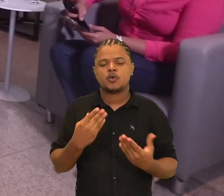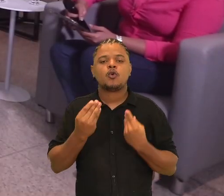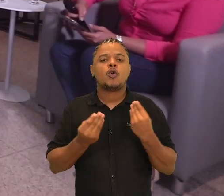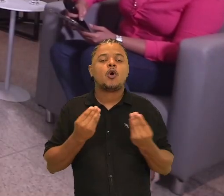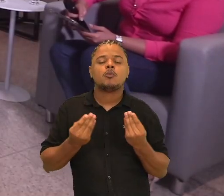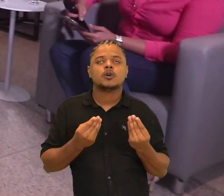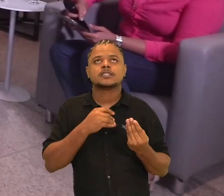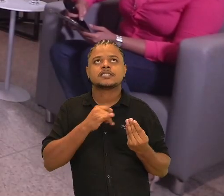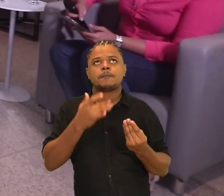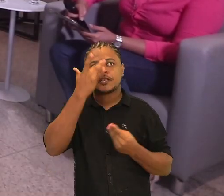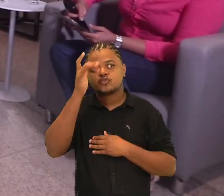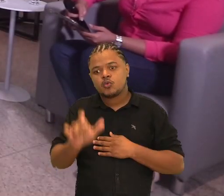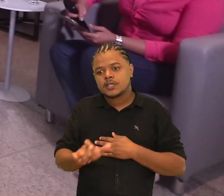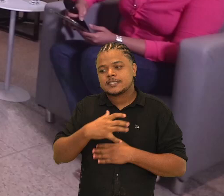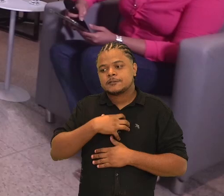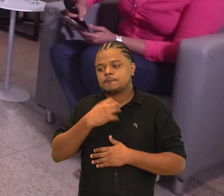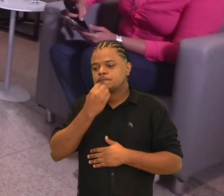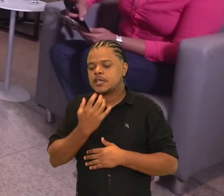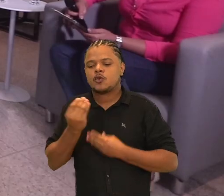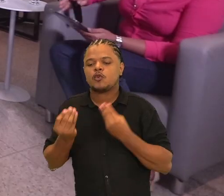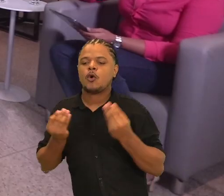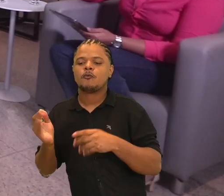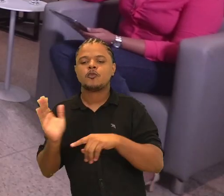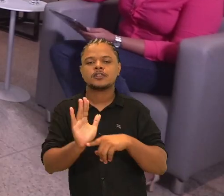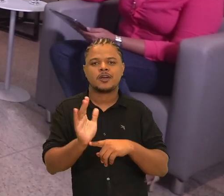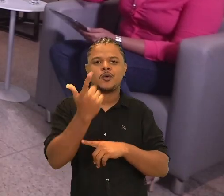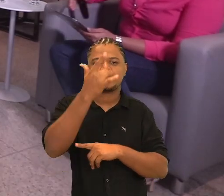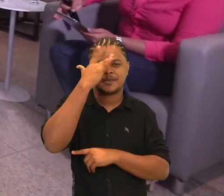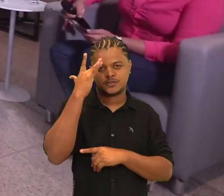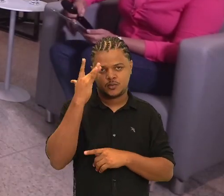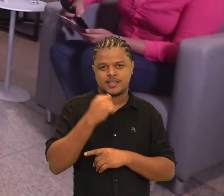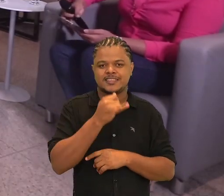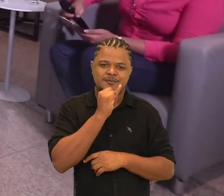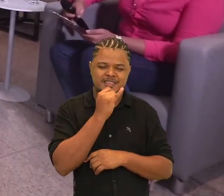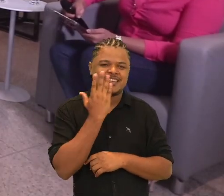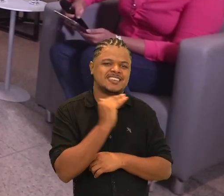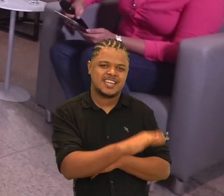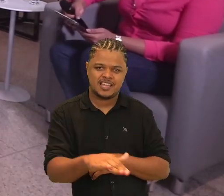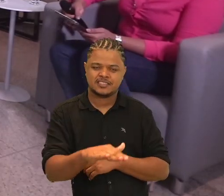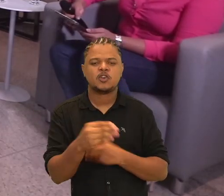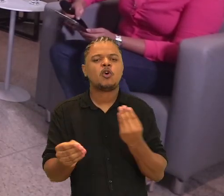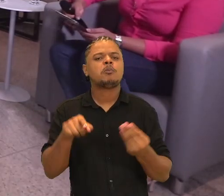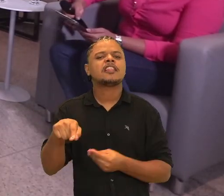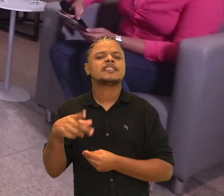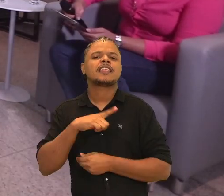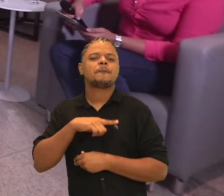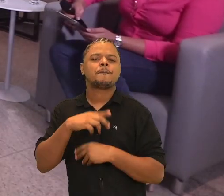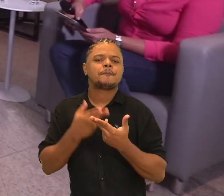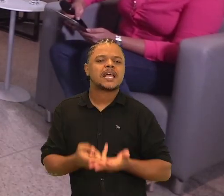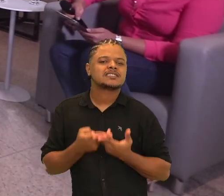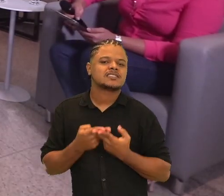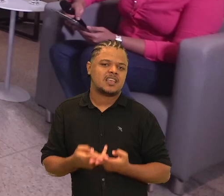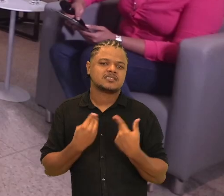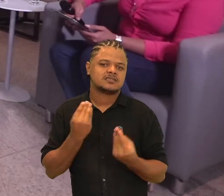outra pessoa, de uma criança, né? Como é que vai ter aquela paciência se eles não estiverem bem emocionalmente,